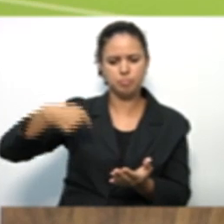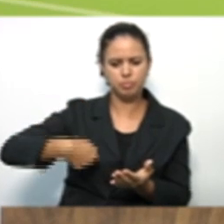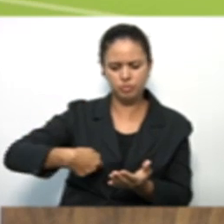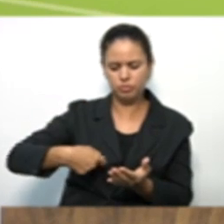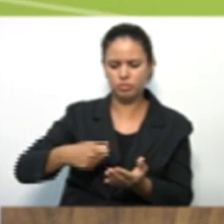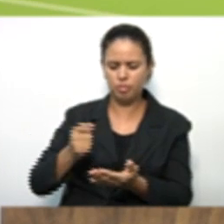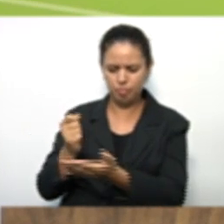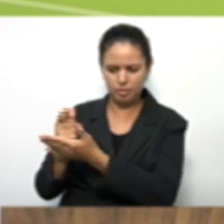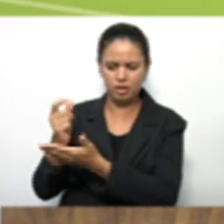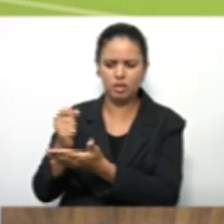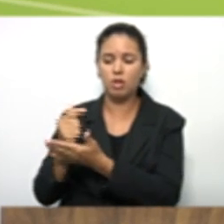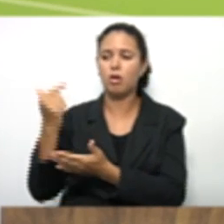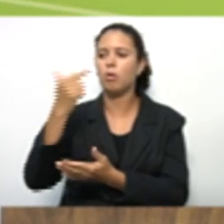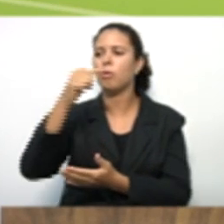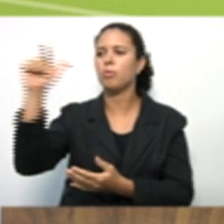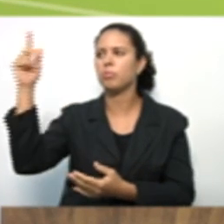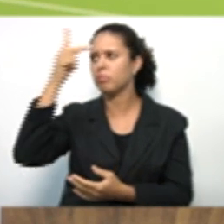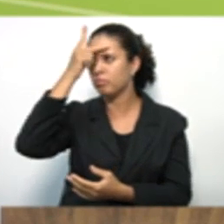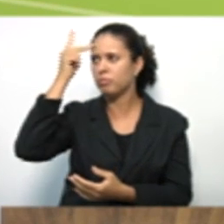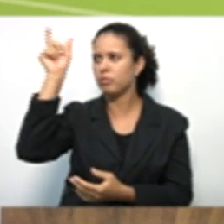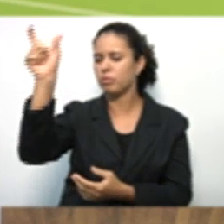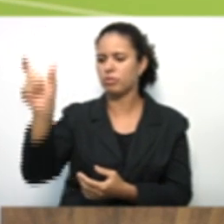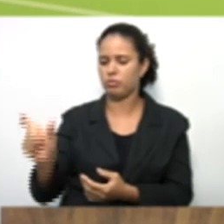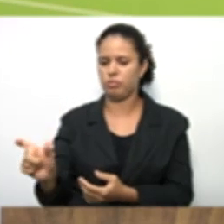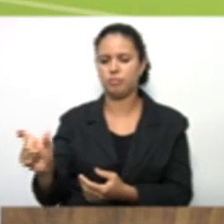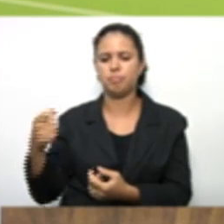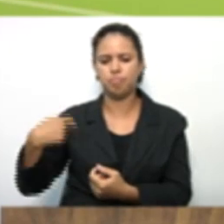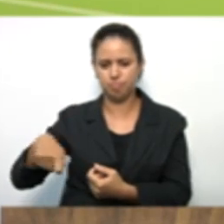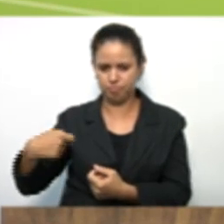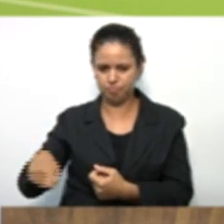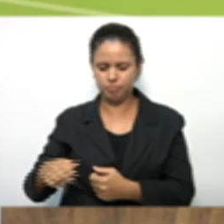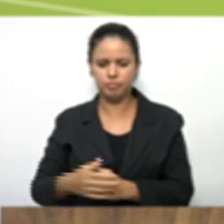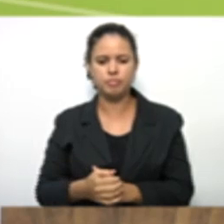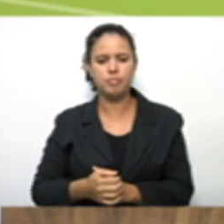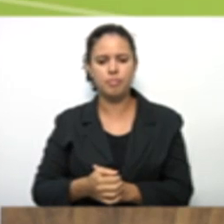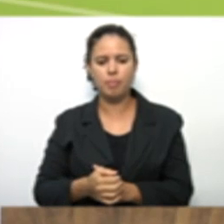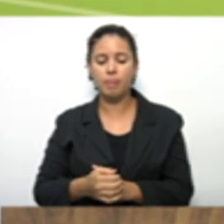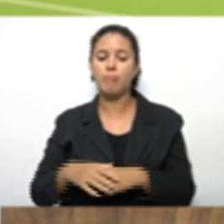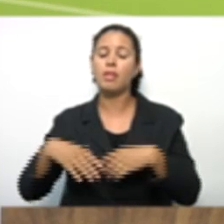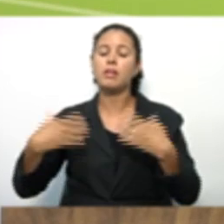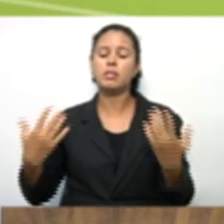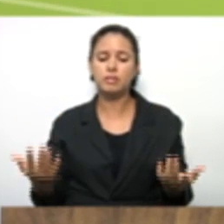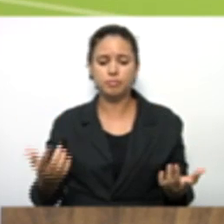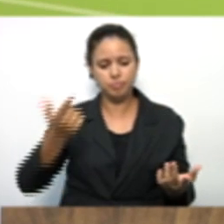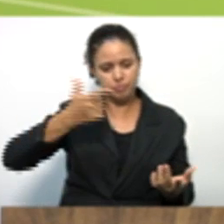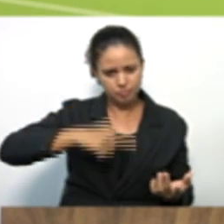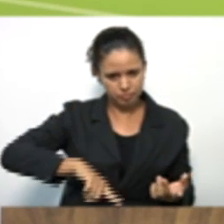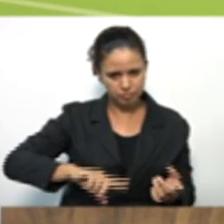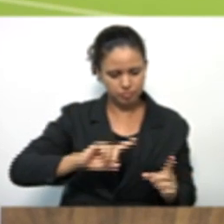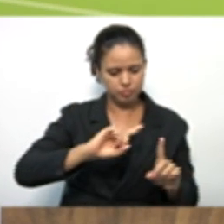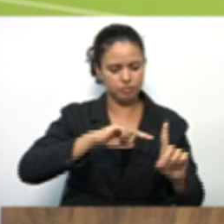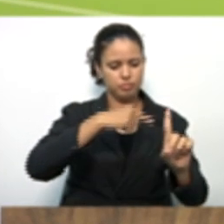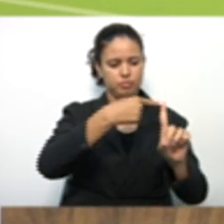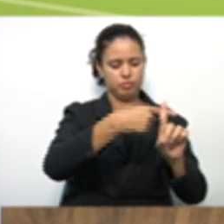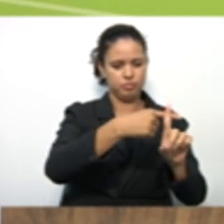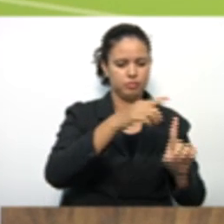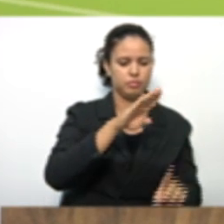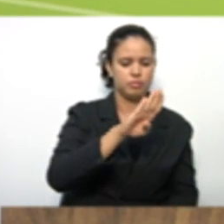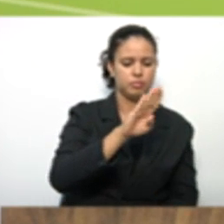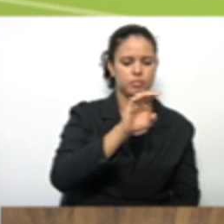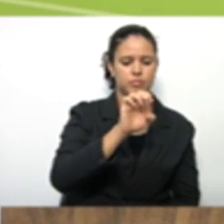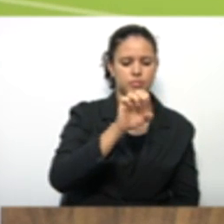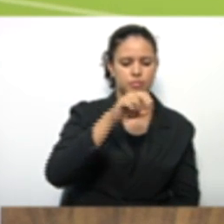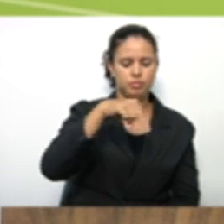tem com uma outra pessoa. Vamos lá? Definir mais uma vez? Bens, direitos e